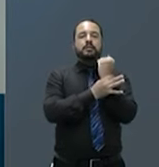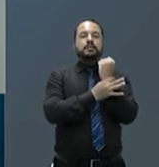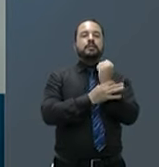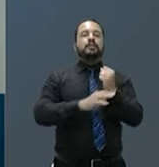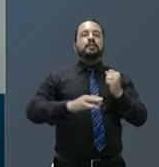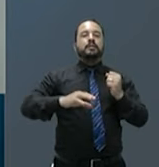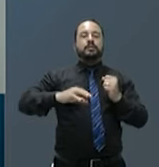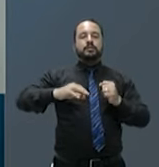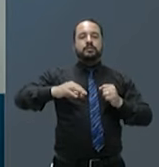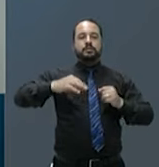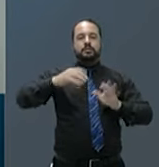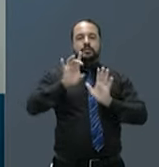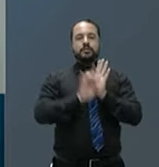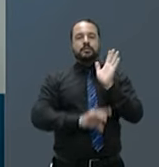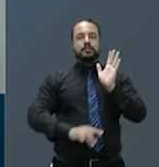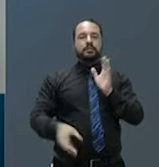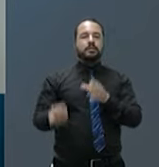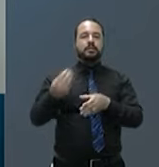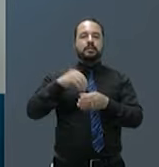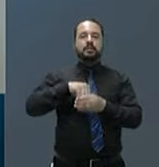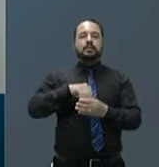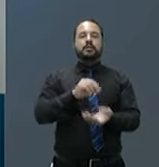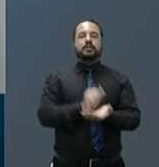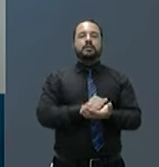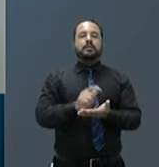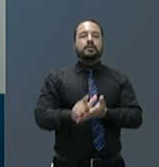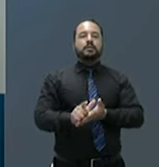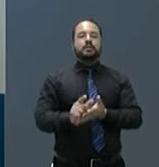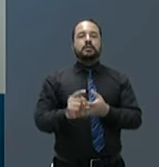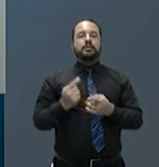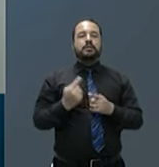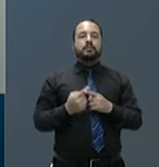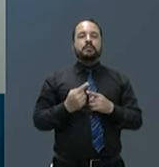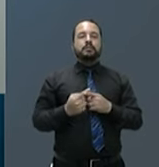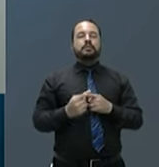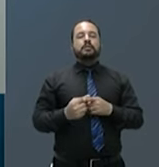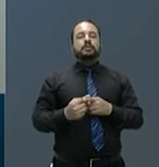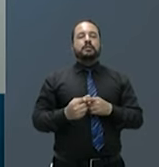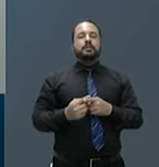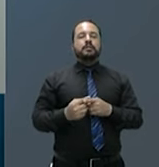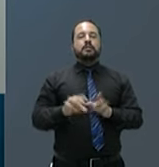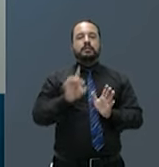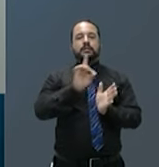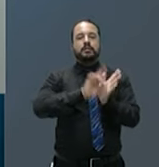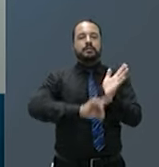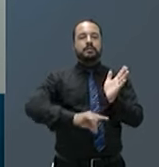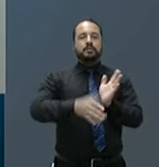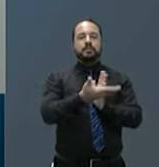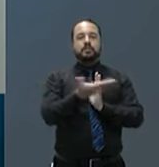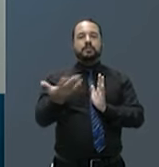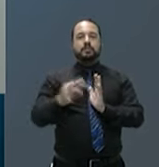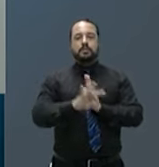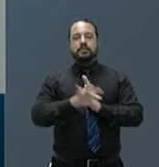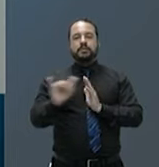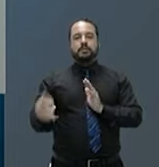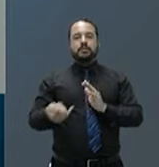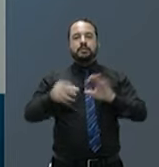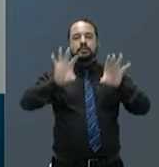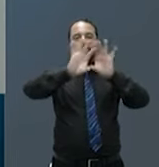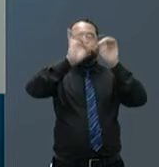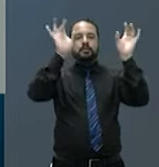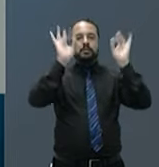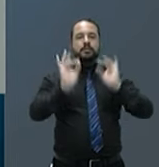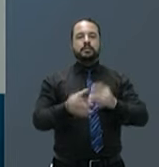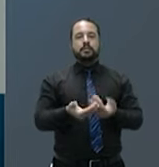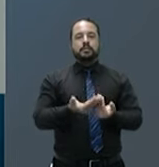agravo interno, especificamente porque é um direito à manifestação do colegiado e um direito